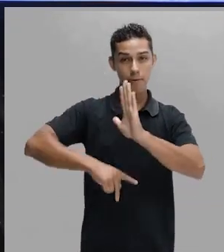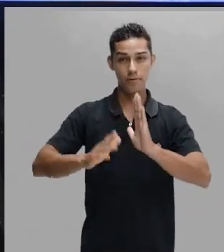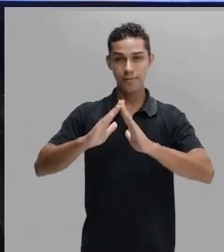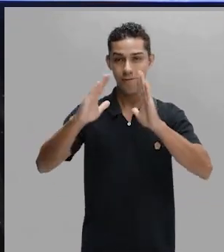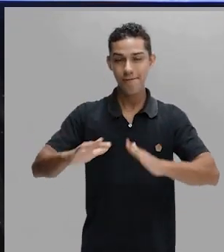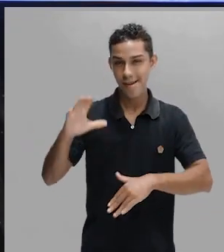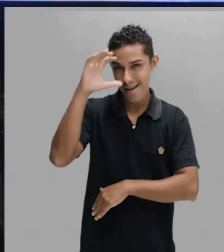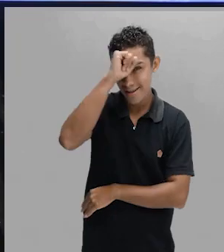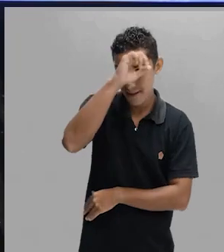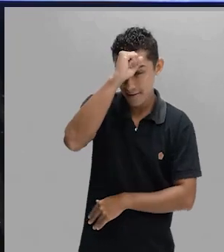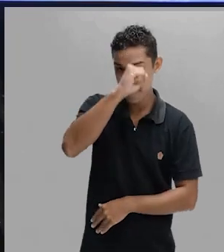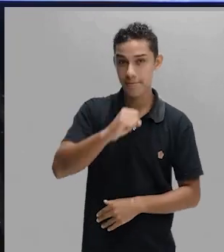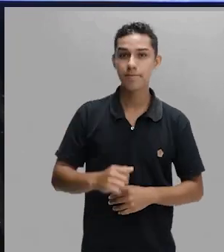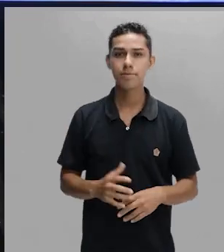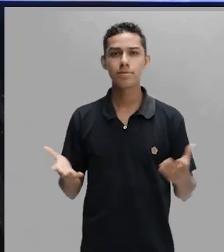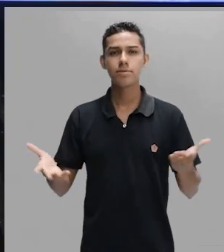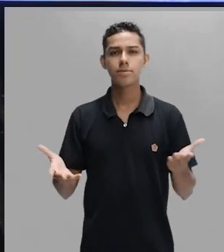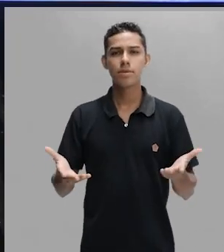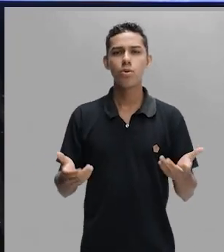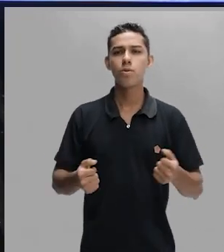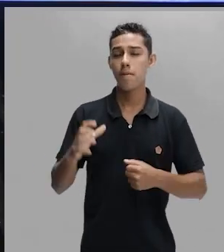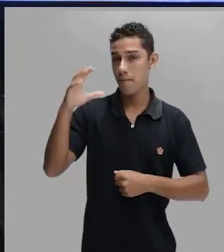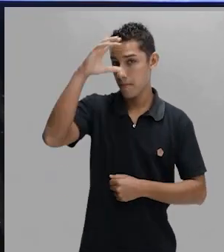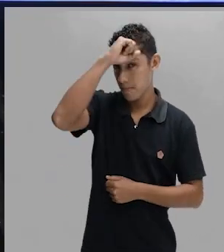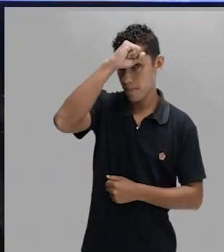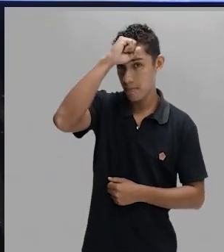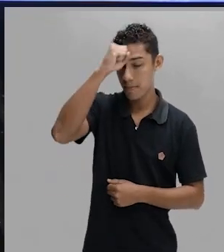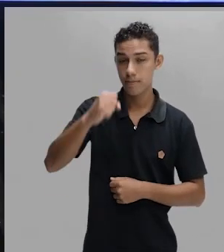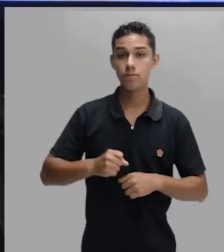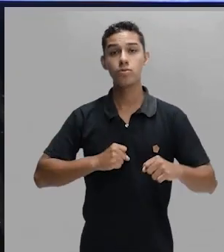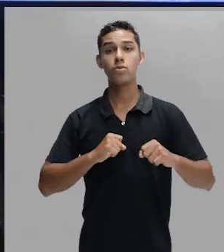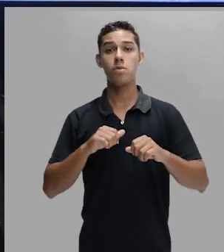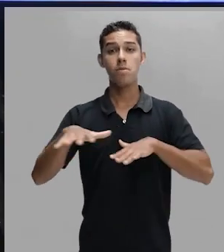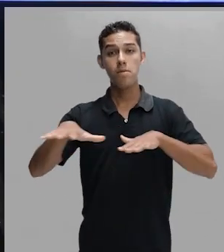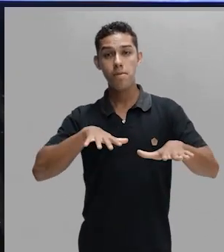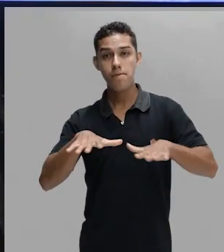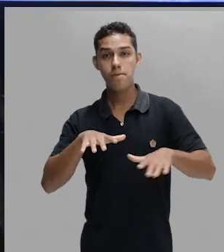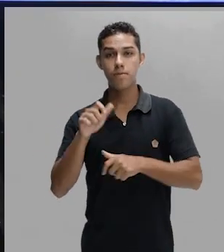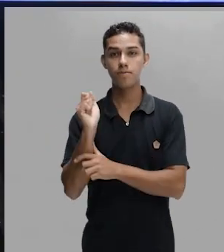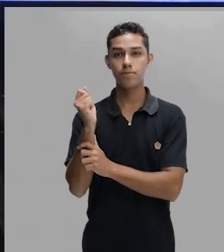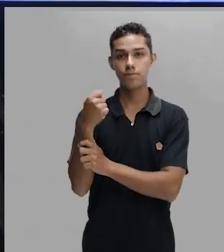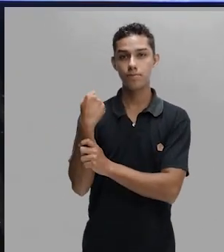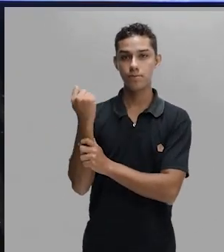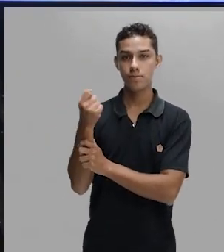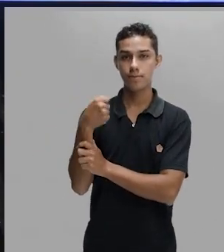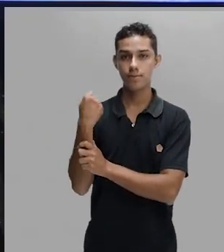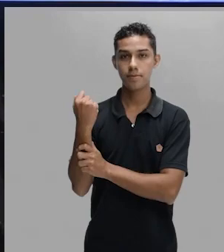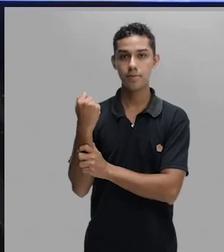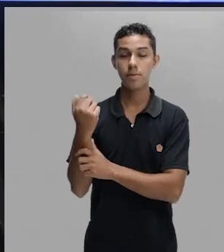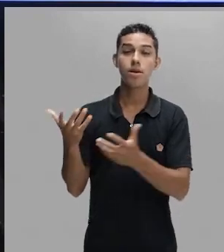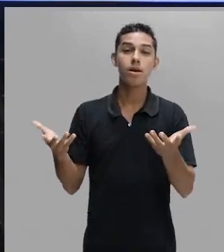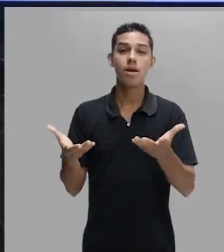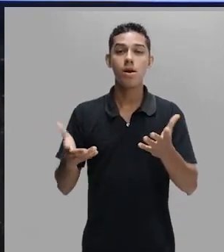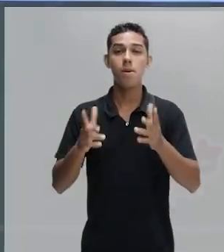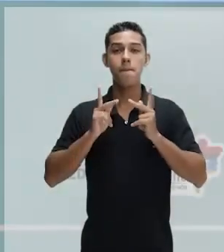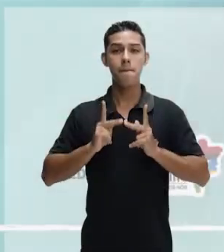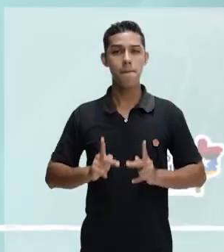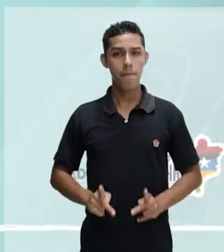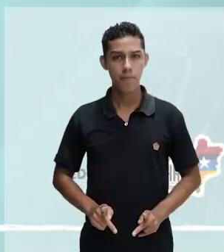Casa Aprendendo, nós iremos aprender aqui um pouquinho sobre os movimentos articulares, tá certo? Para isso, eu organizei a nossa aula da seguinte